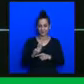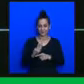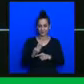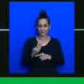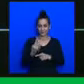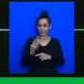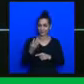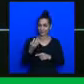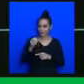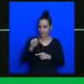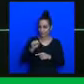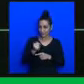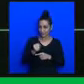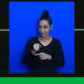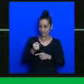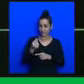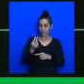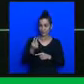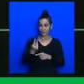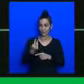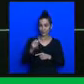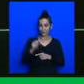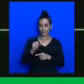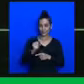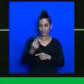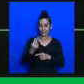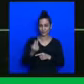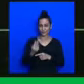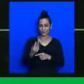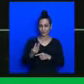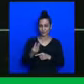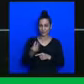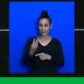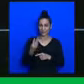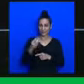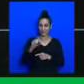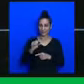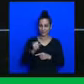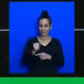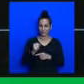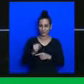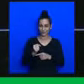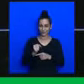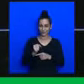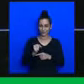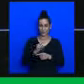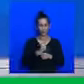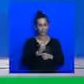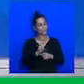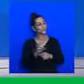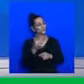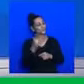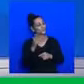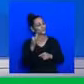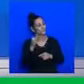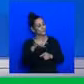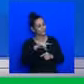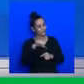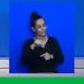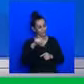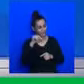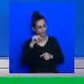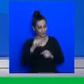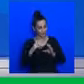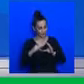03. 48, 28, 23 e 38. Os auditores confirmam as